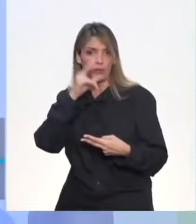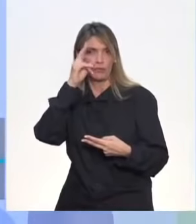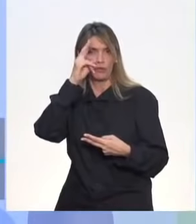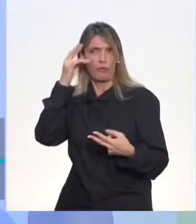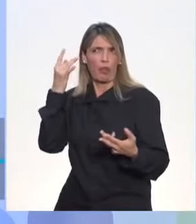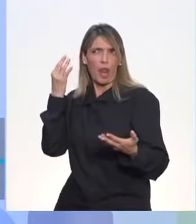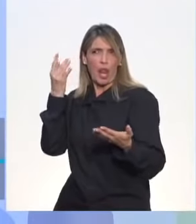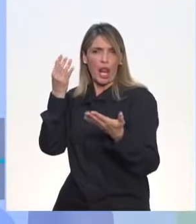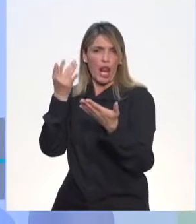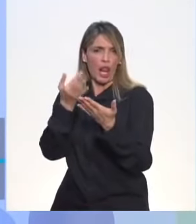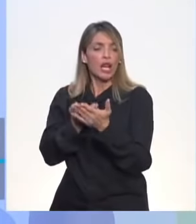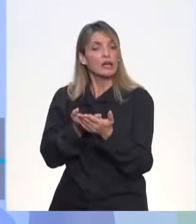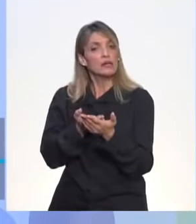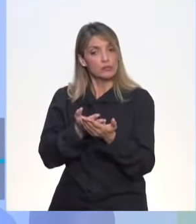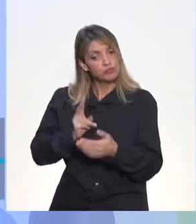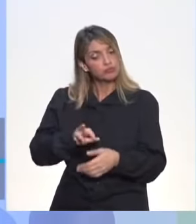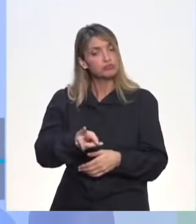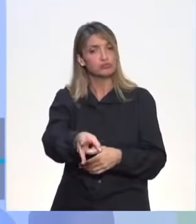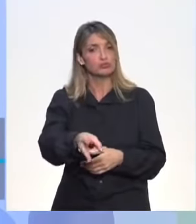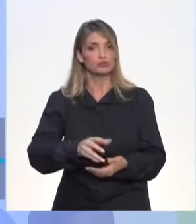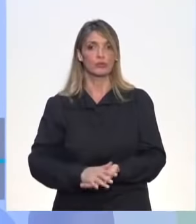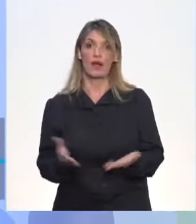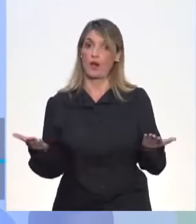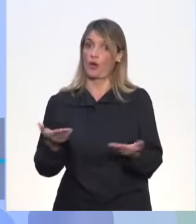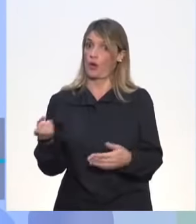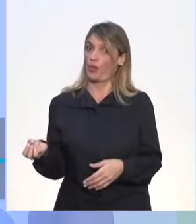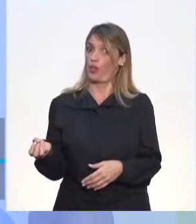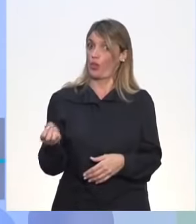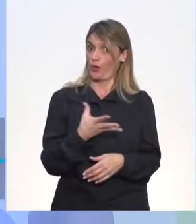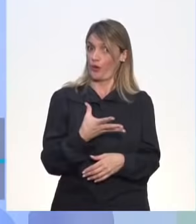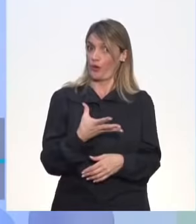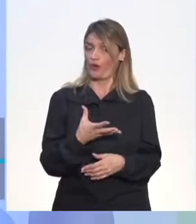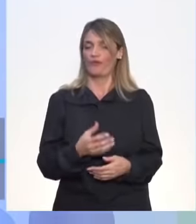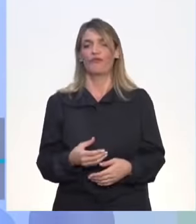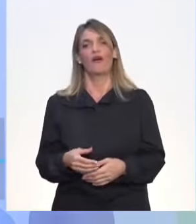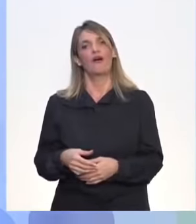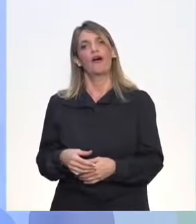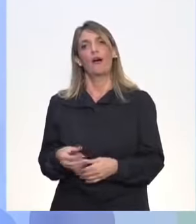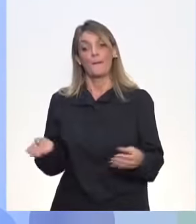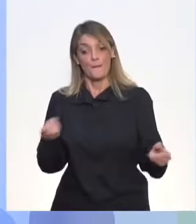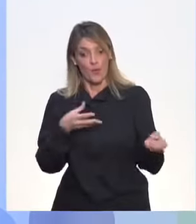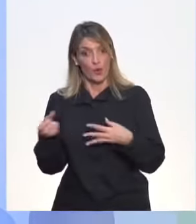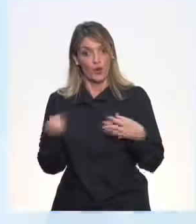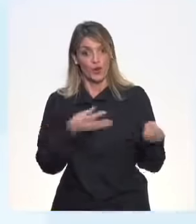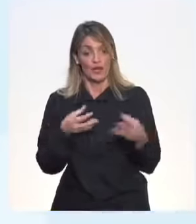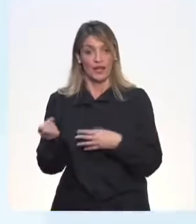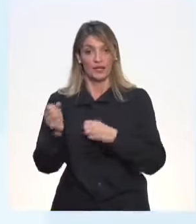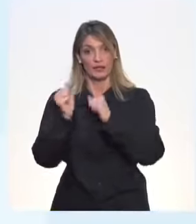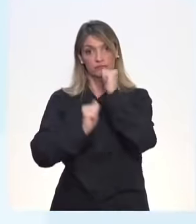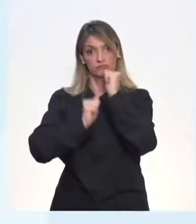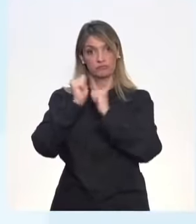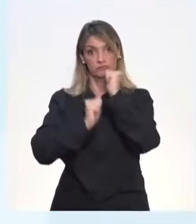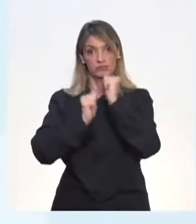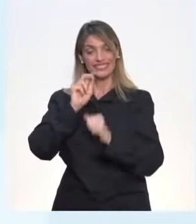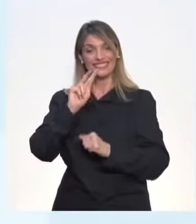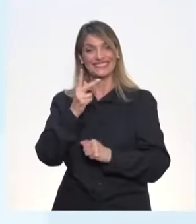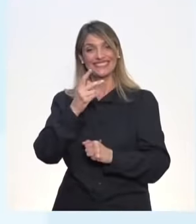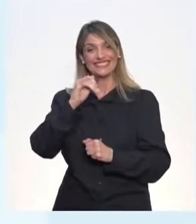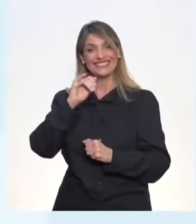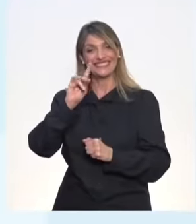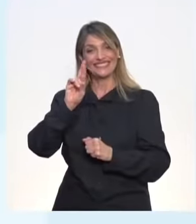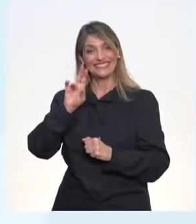até hoje ainda fazem muito sucesso que é uma nova a gente tem uma versão moderna que a própria usina hidrelétrica